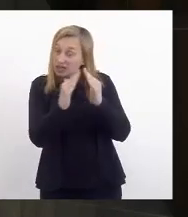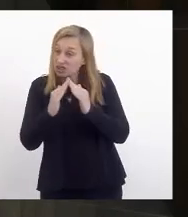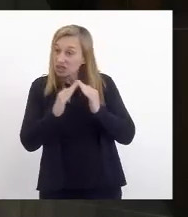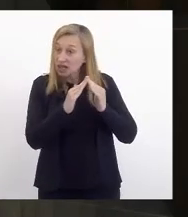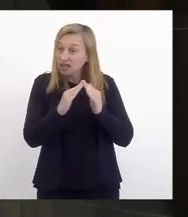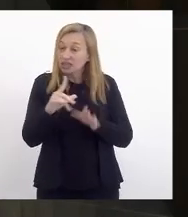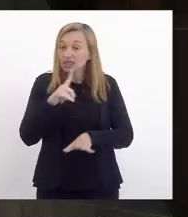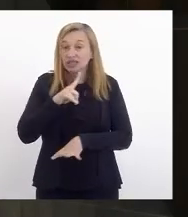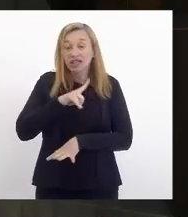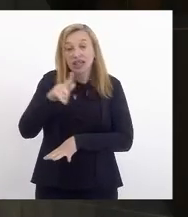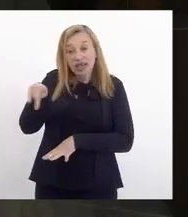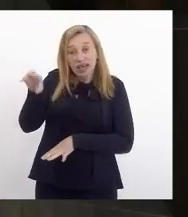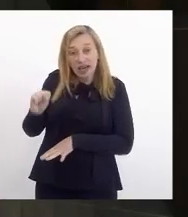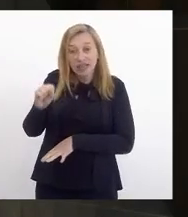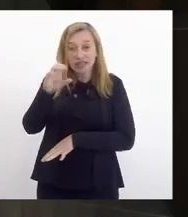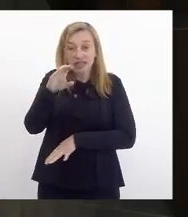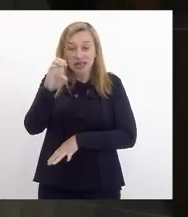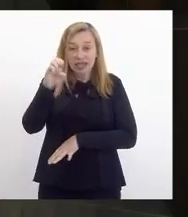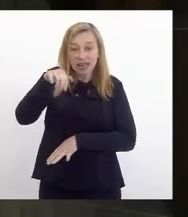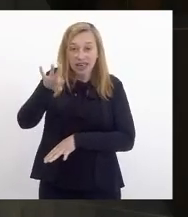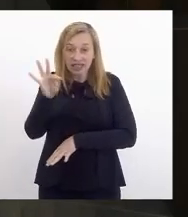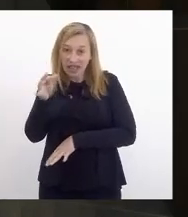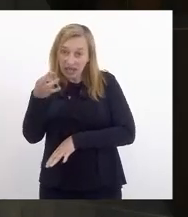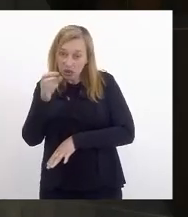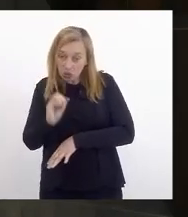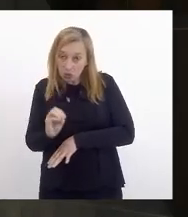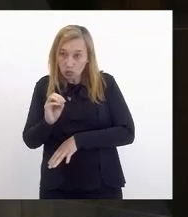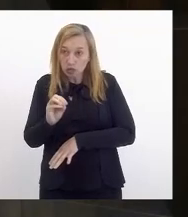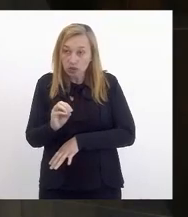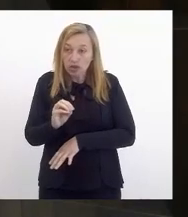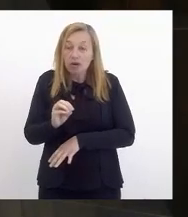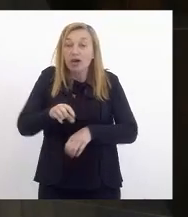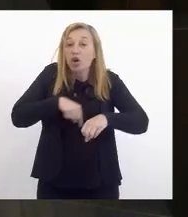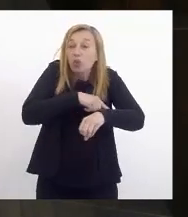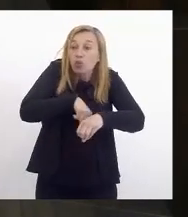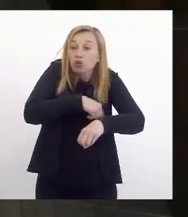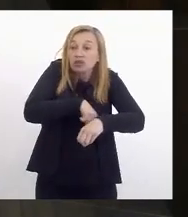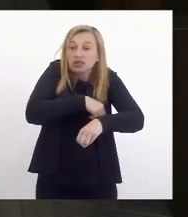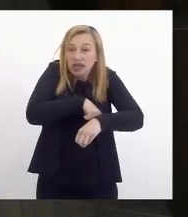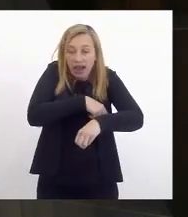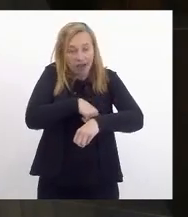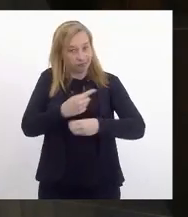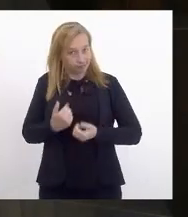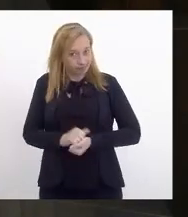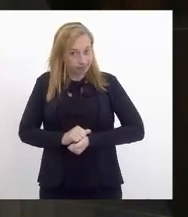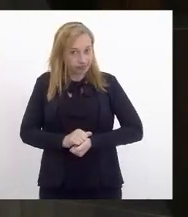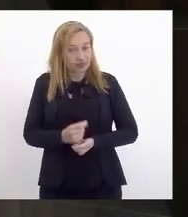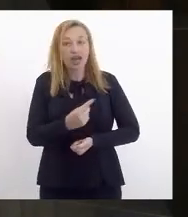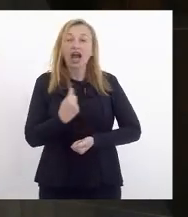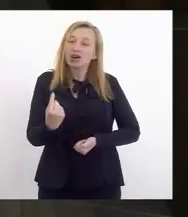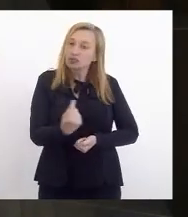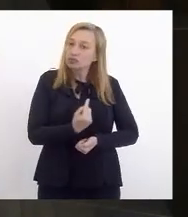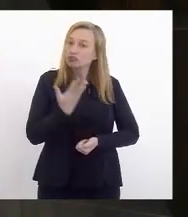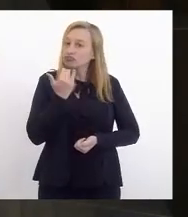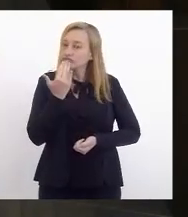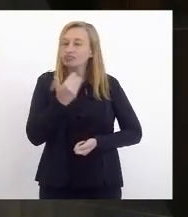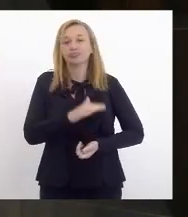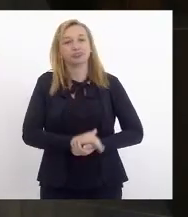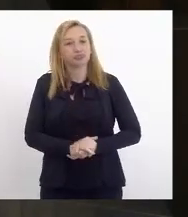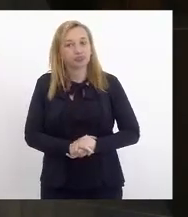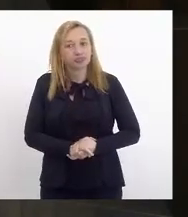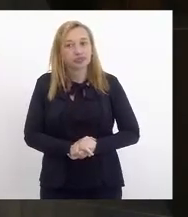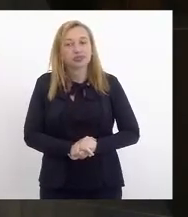gás encanado para cozinhar a nossa alimentação,